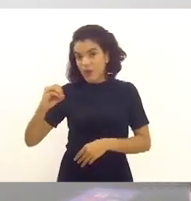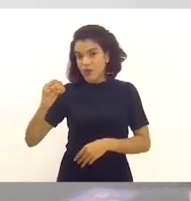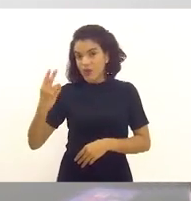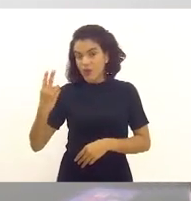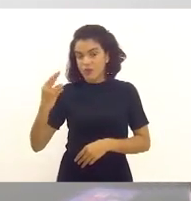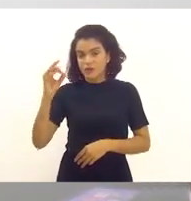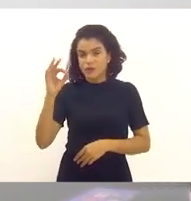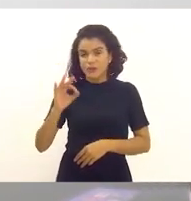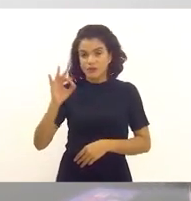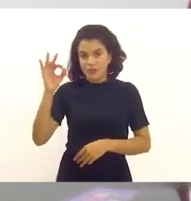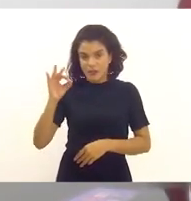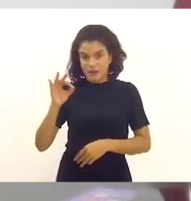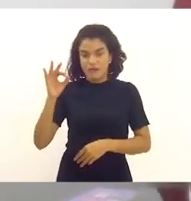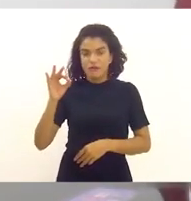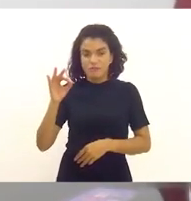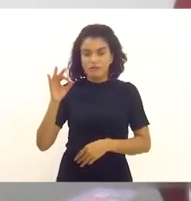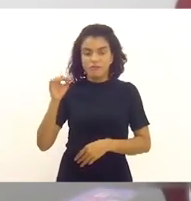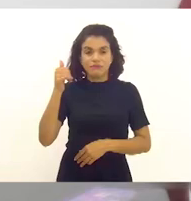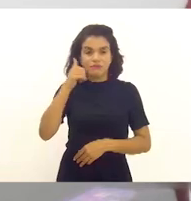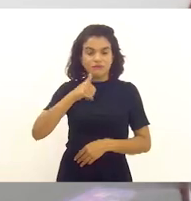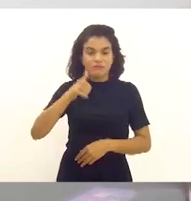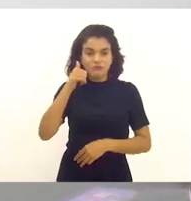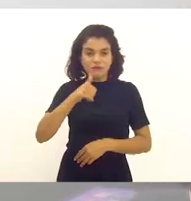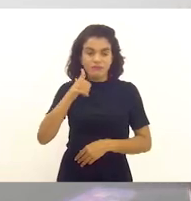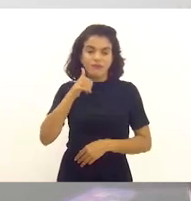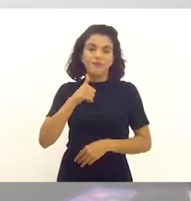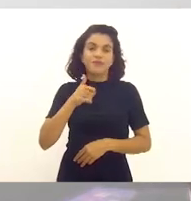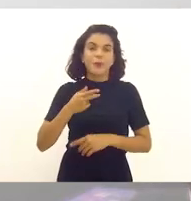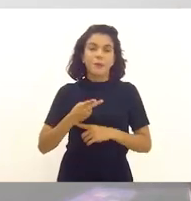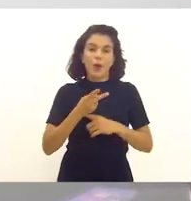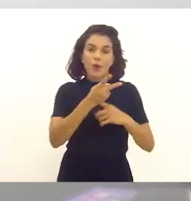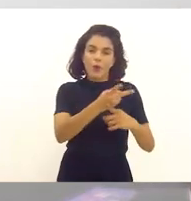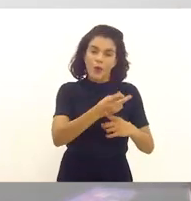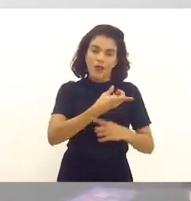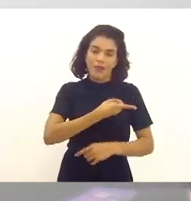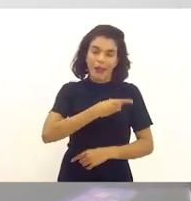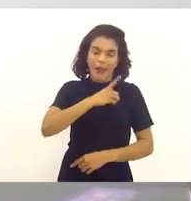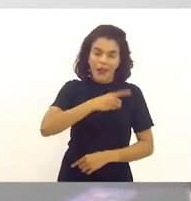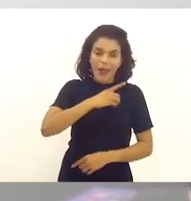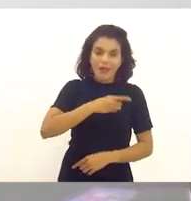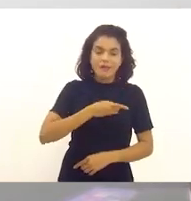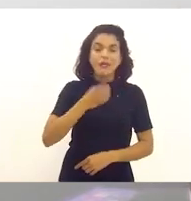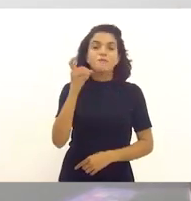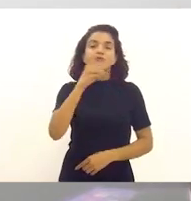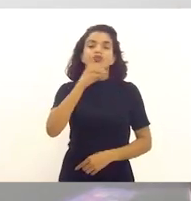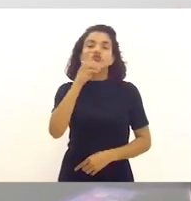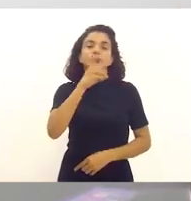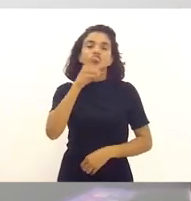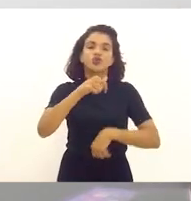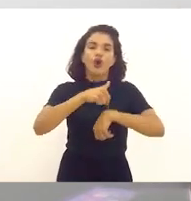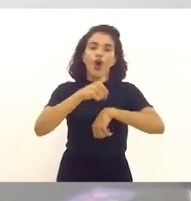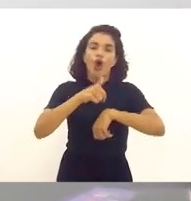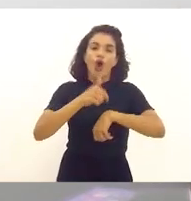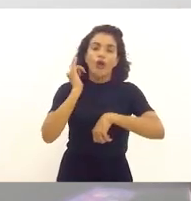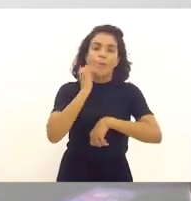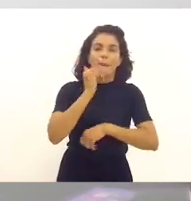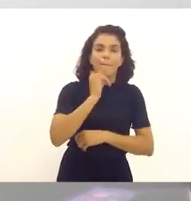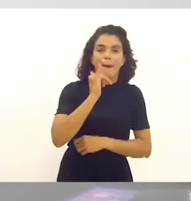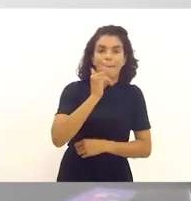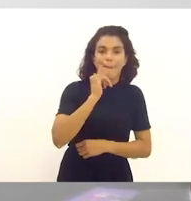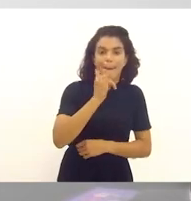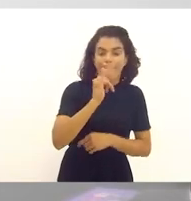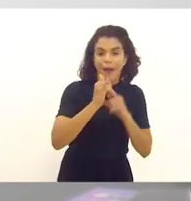0,002% de mulheres que foram e mentiram na delegacia de mulheres